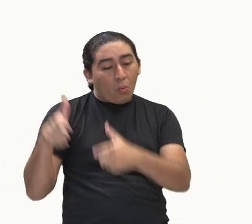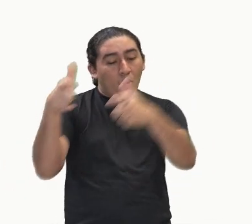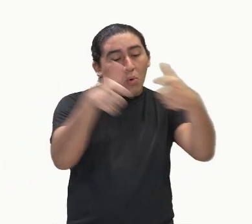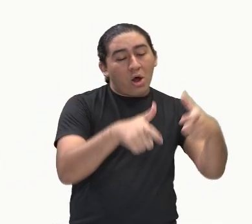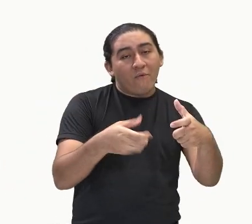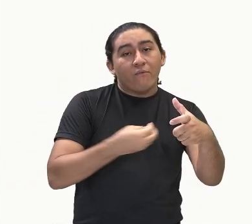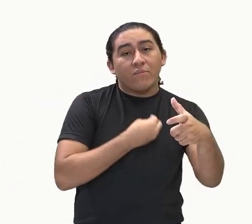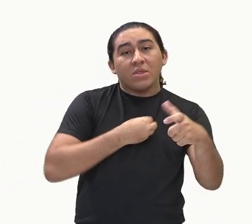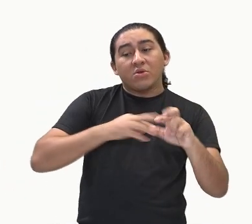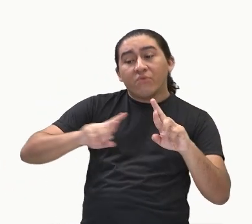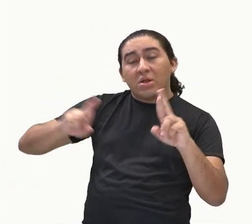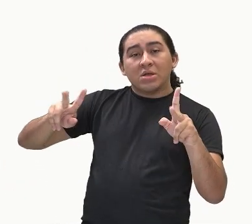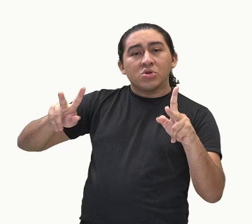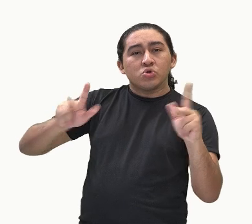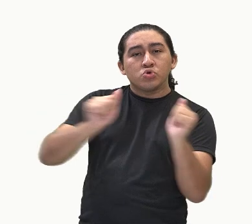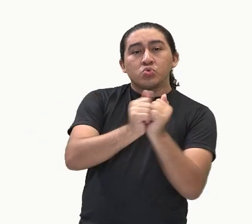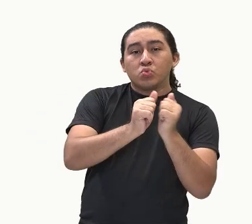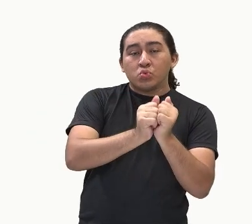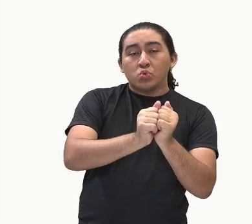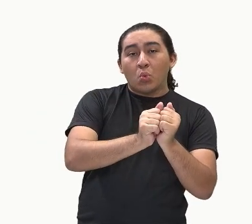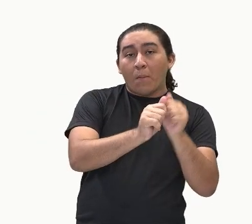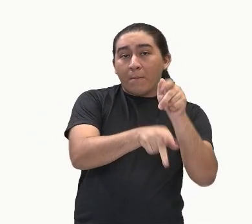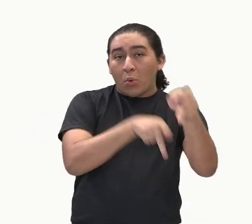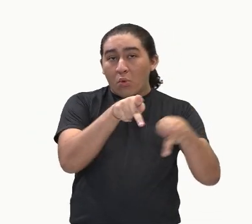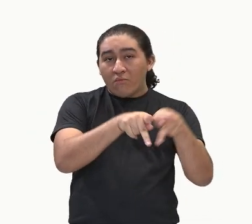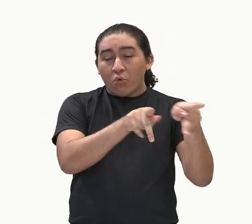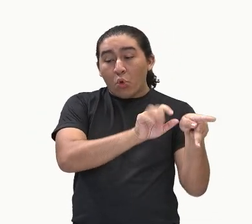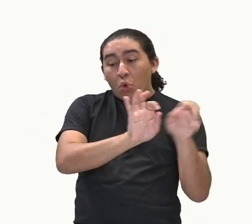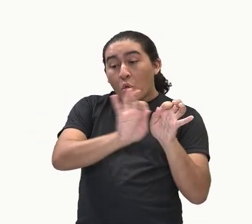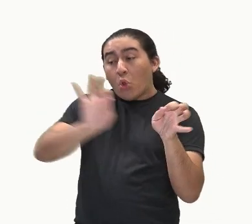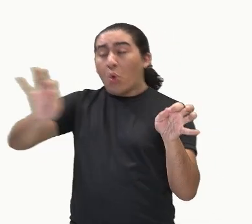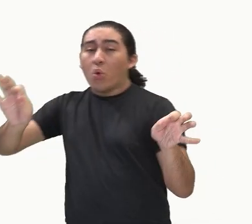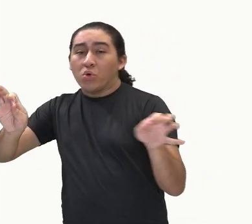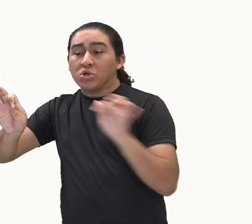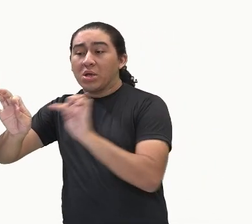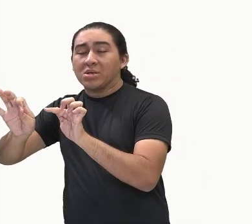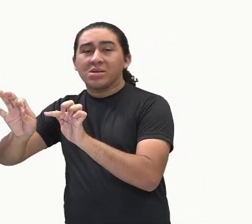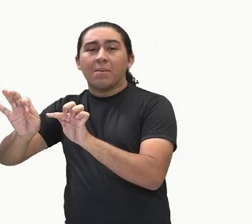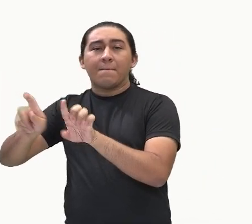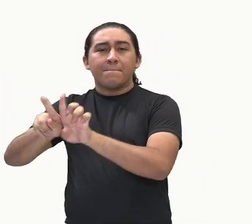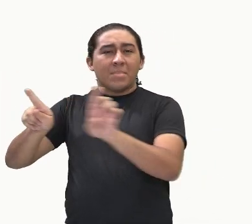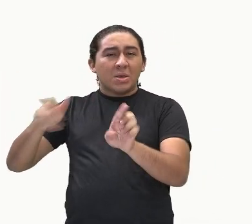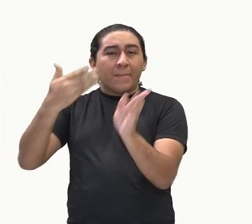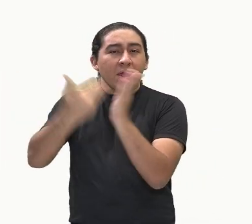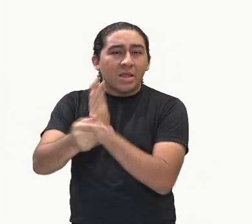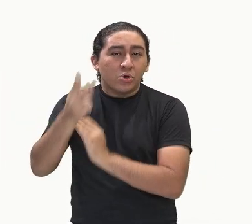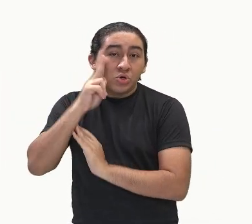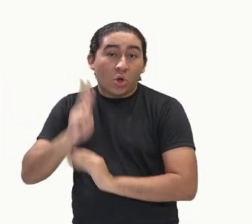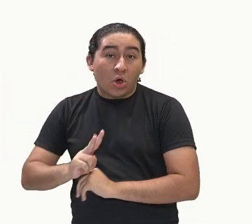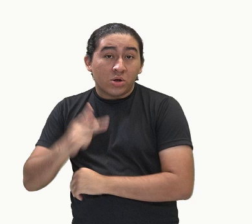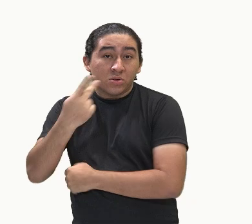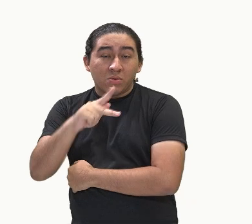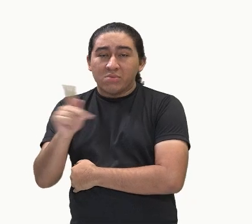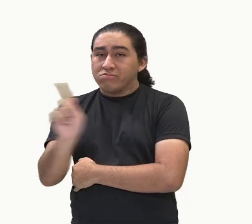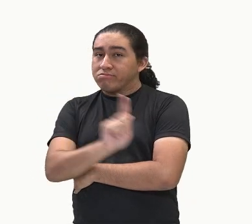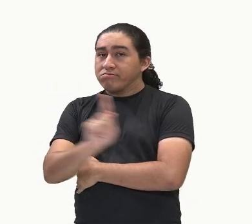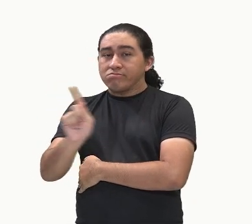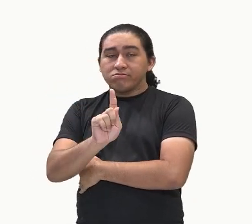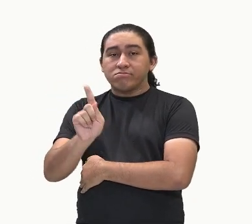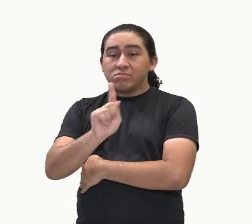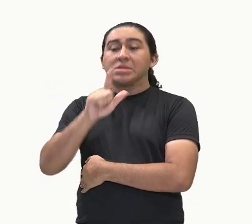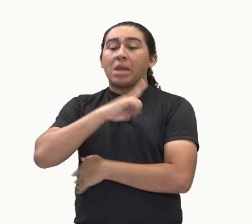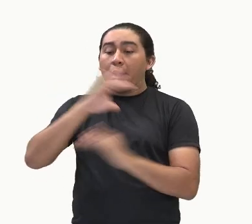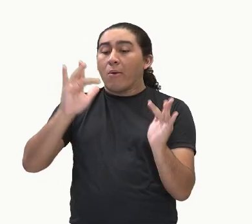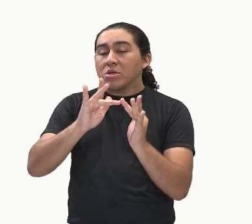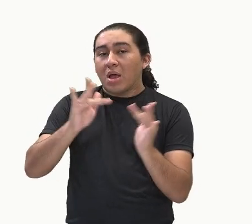junto com o seu povo, dentro da sua etnia, que ele deixa de carregar consigo essa ancestralidade ou que ele deixa de